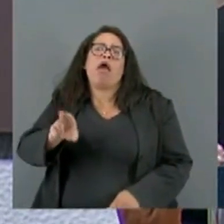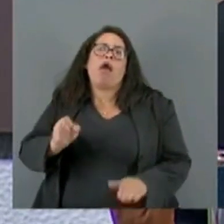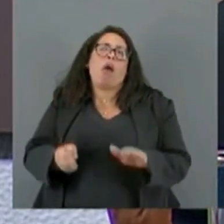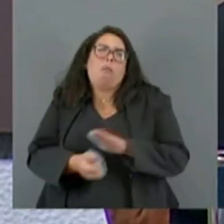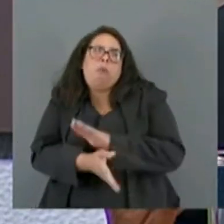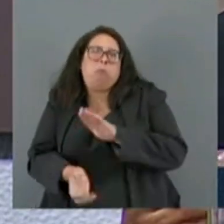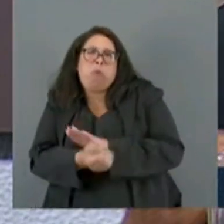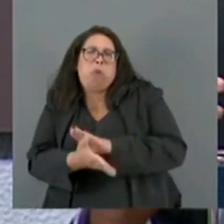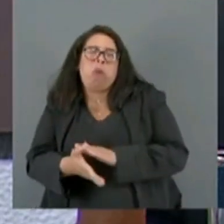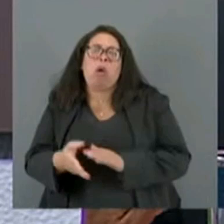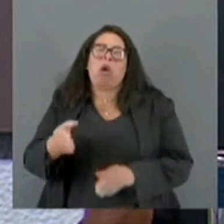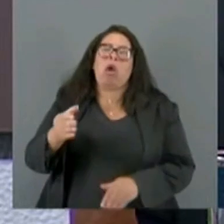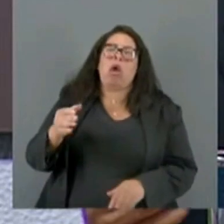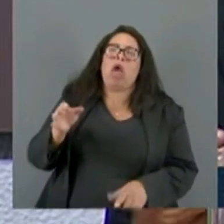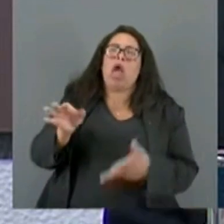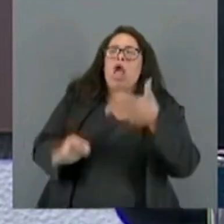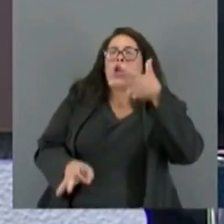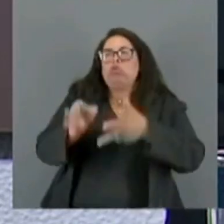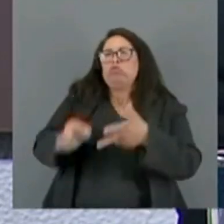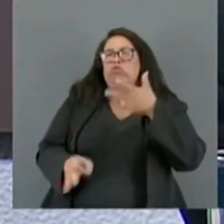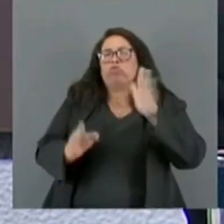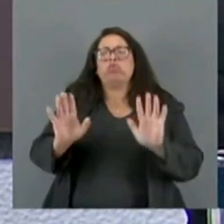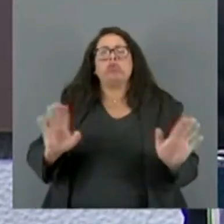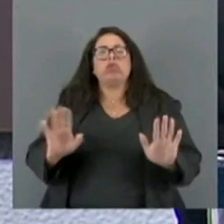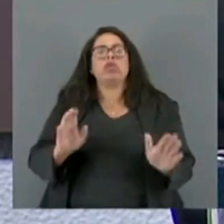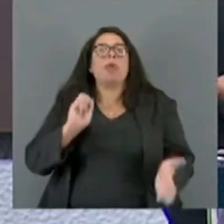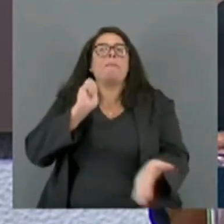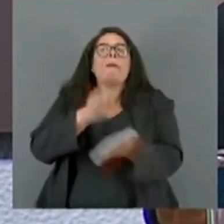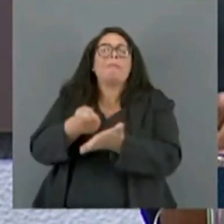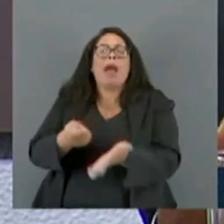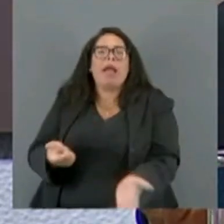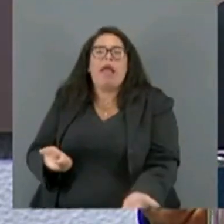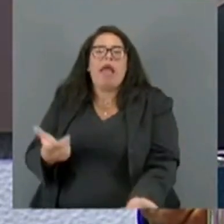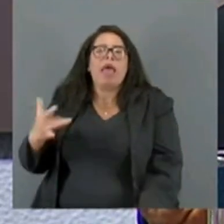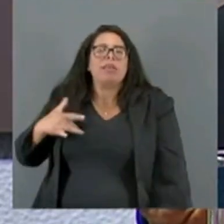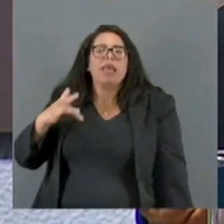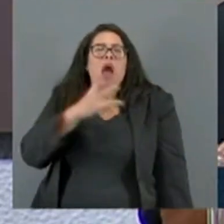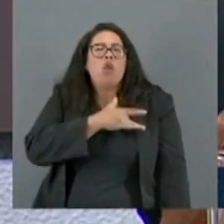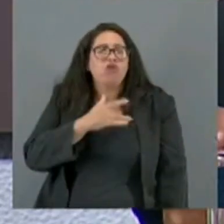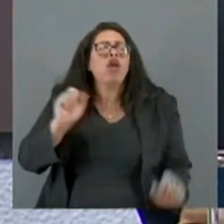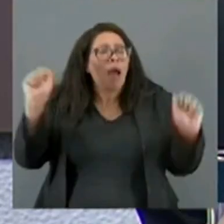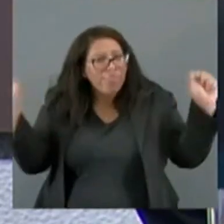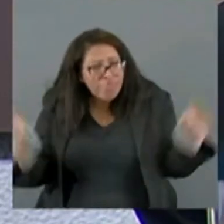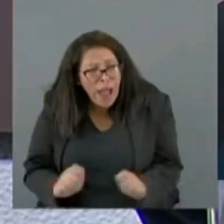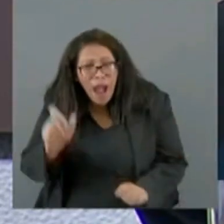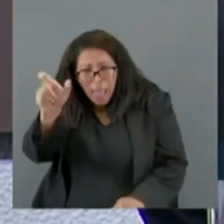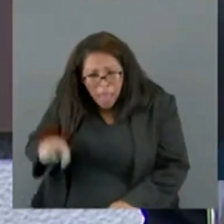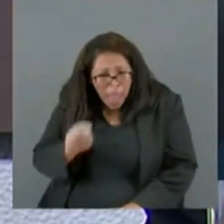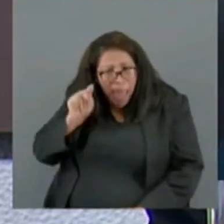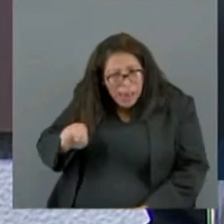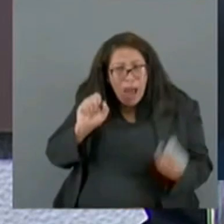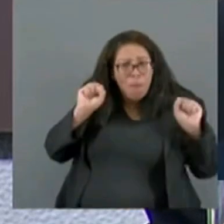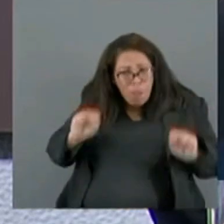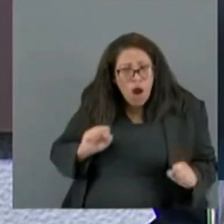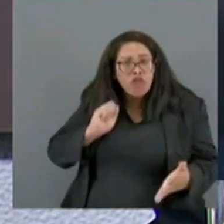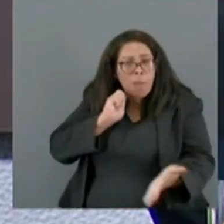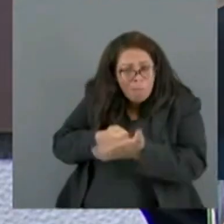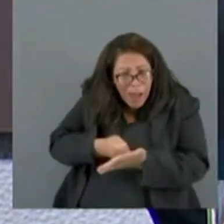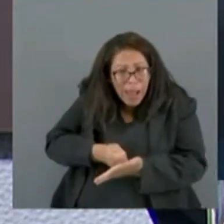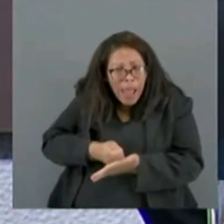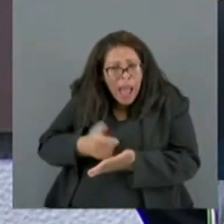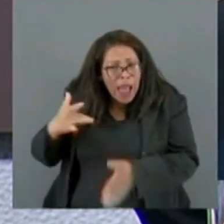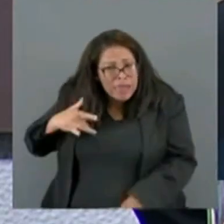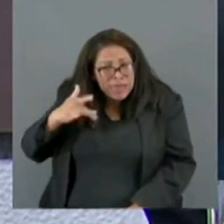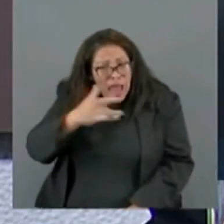burlar a justiça no sentido de buscar o que ela tem condição de pagar. Agora, negar o acesso à justiça, negar um plano de saúde da